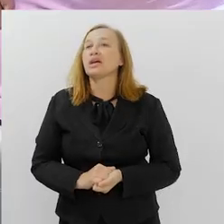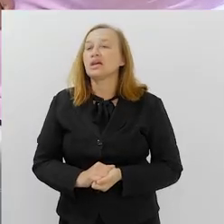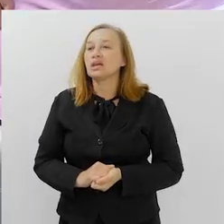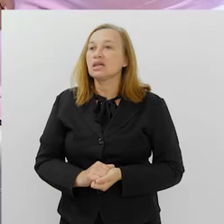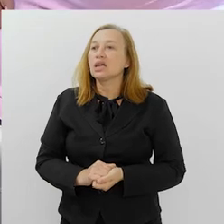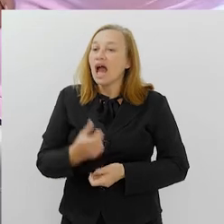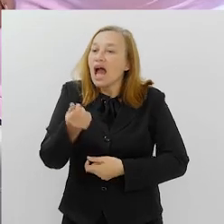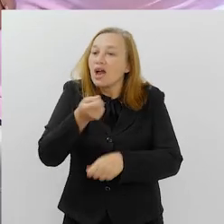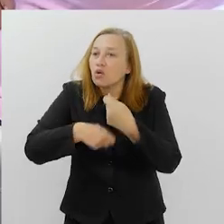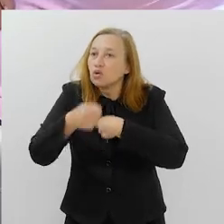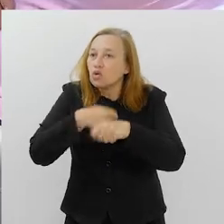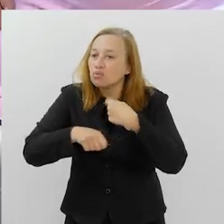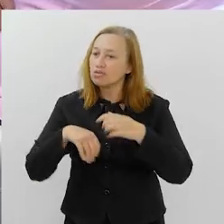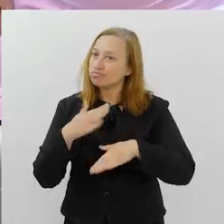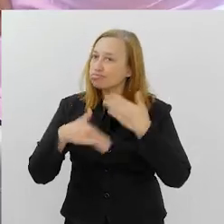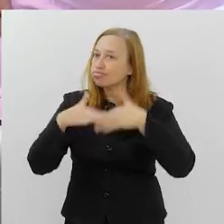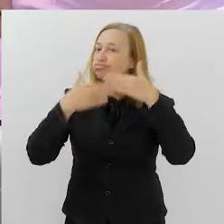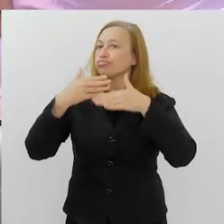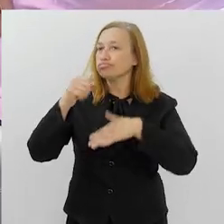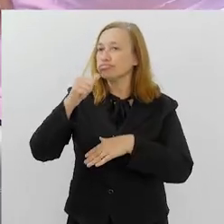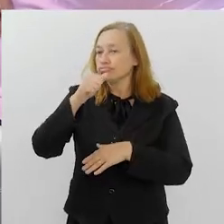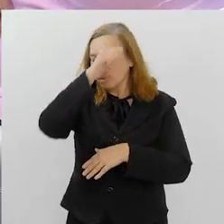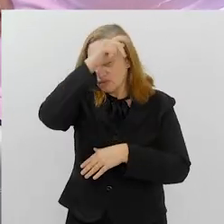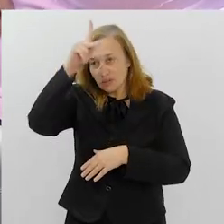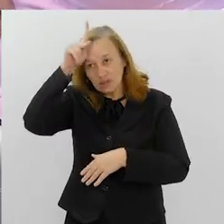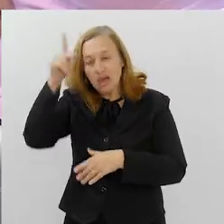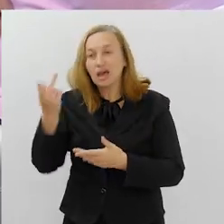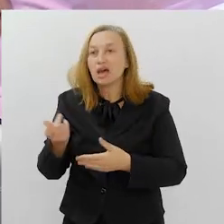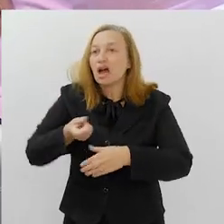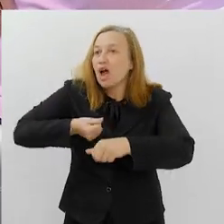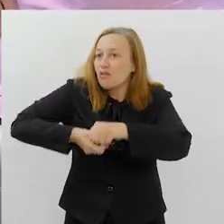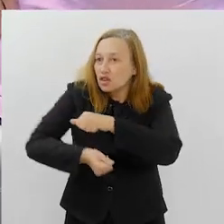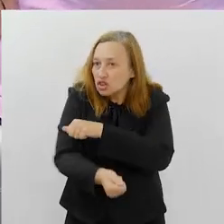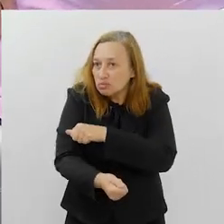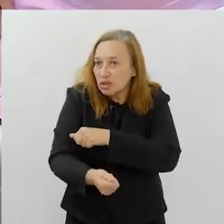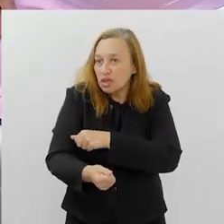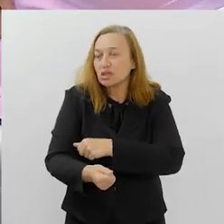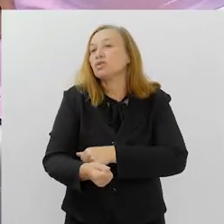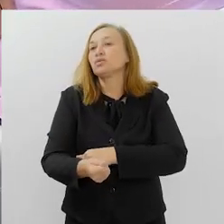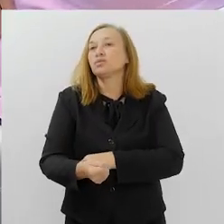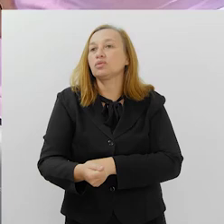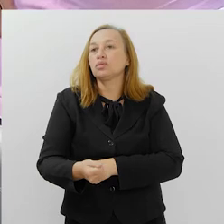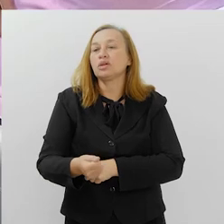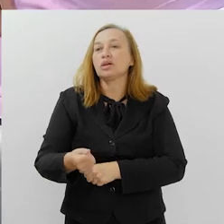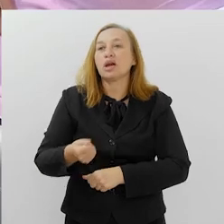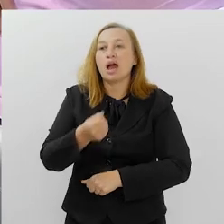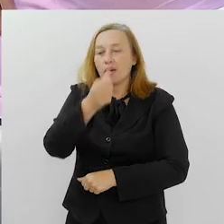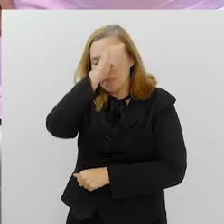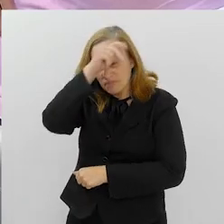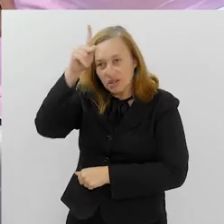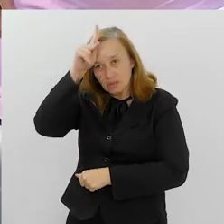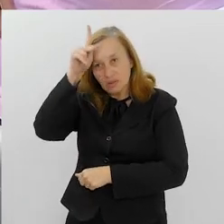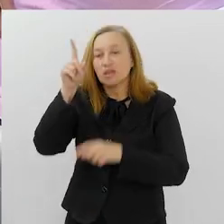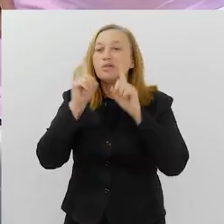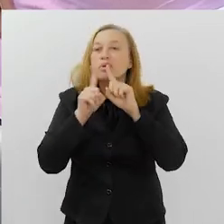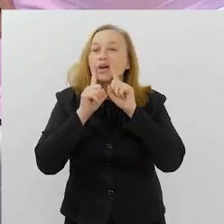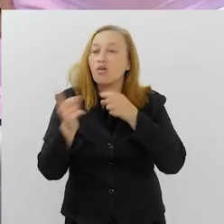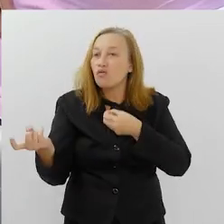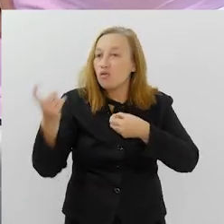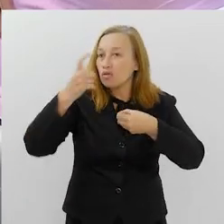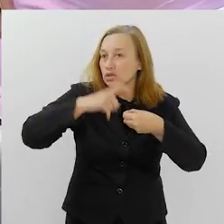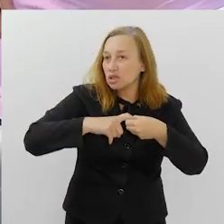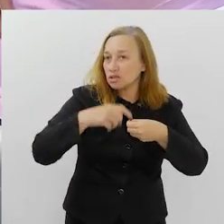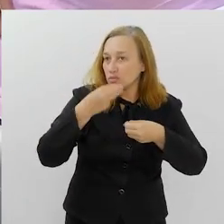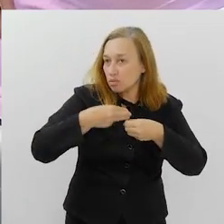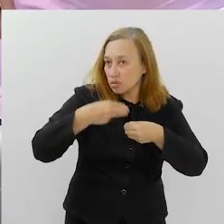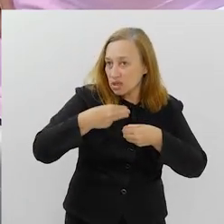Fomenta, né, PV, a economia do município. A questão do investimento que o poder público fez, no caso a Prefeitura de Maricá, que acaba retornando